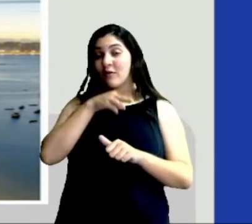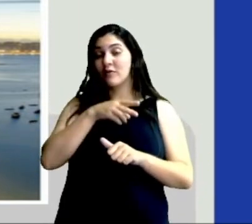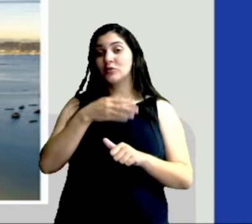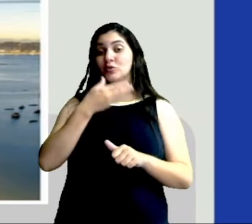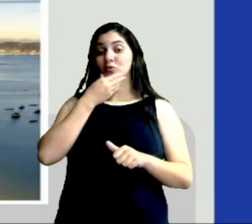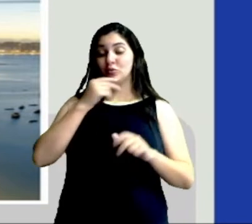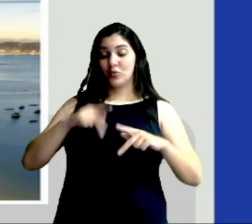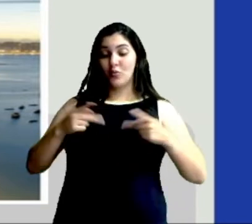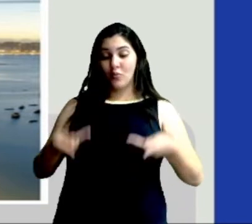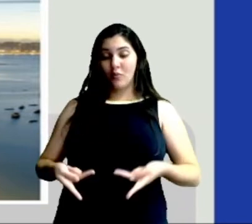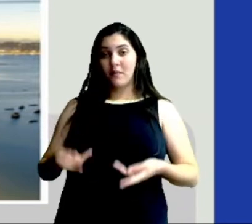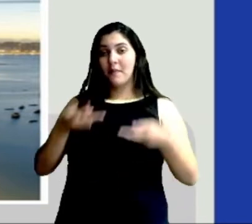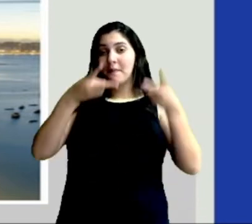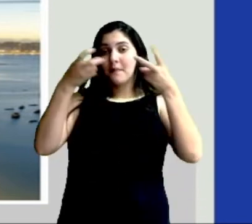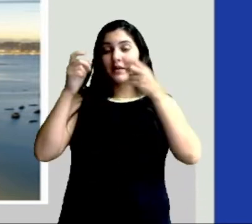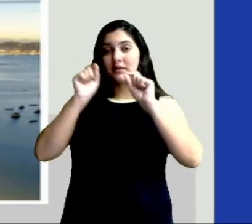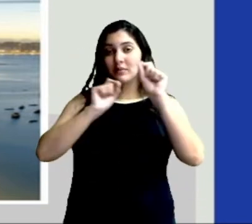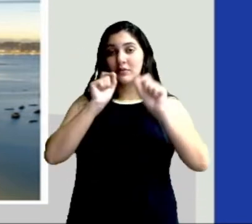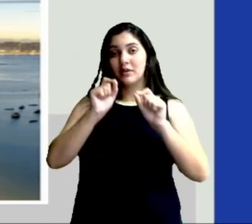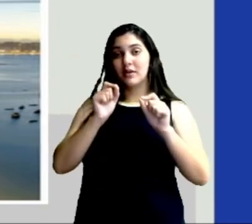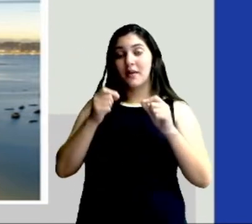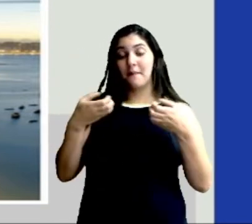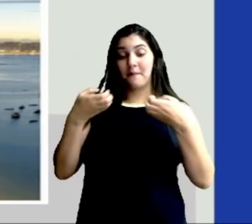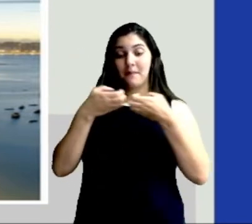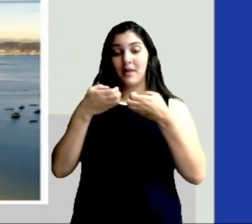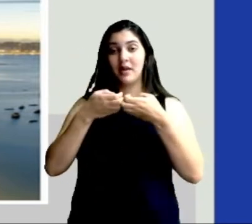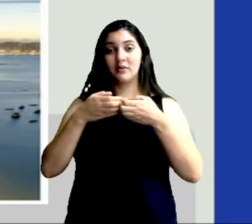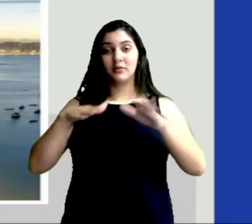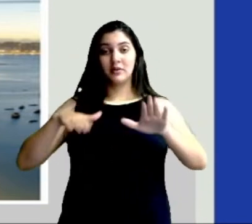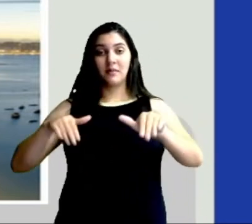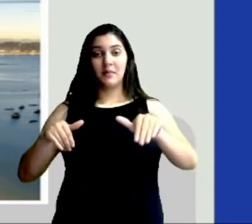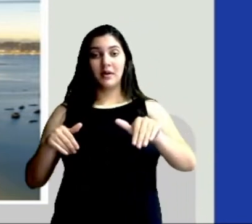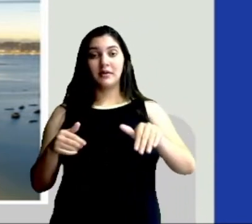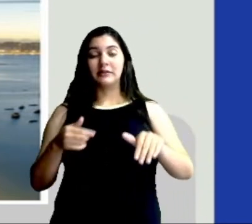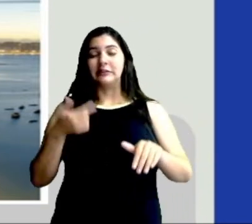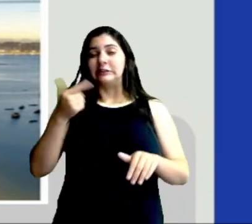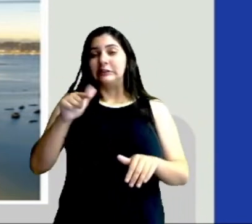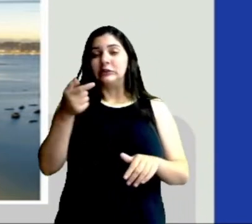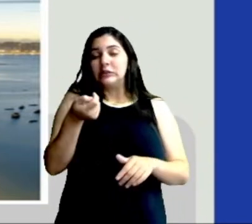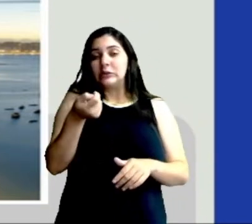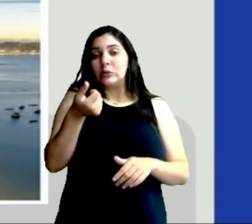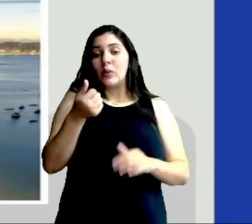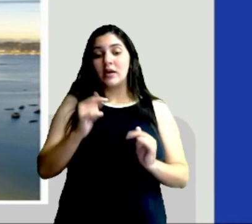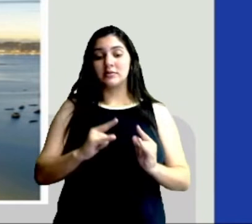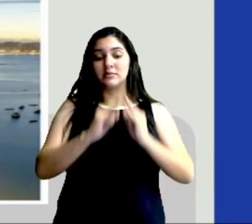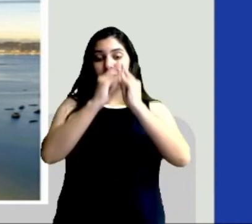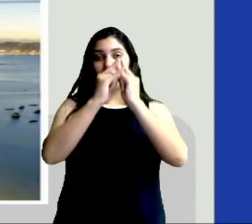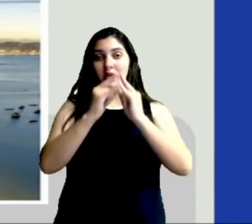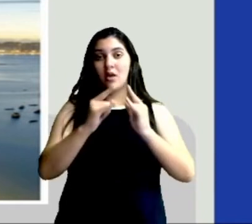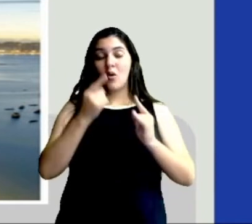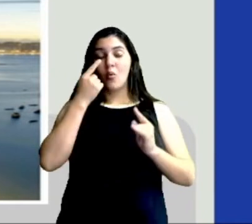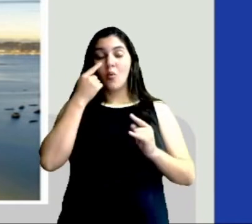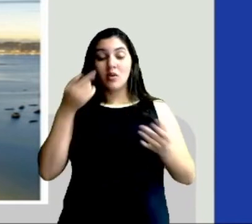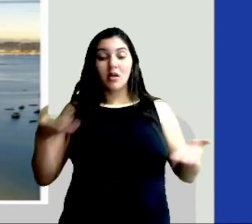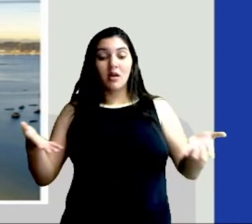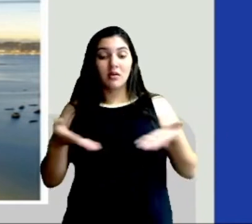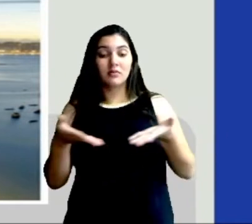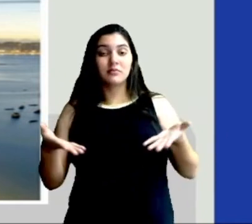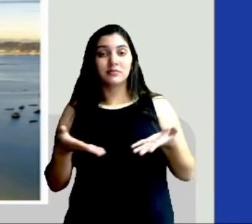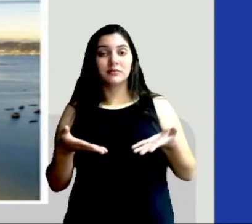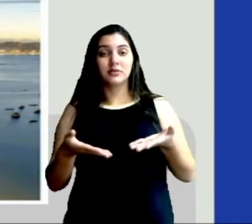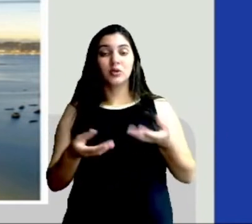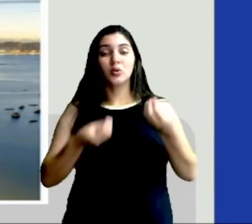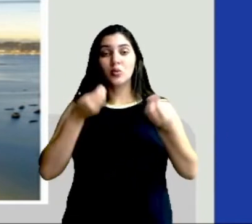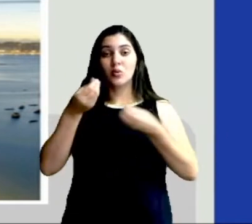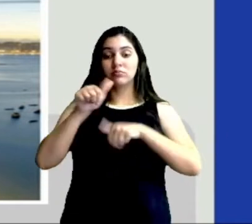homem, a gente vai perceber aí, né, que próximo à praia a gente não tinha quase edifícios. E olha a realidade de hoje, né? Como